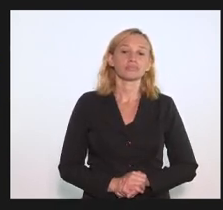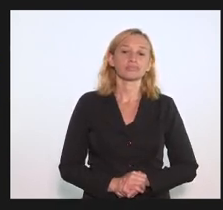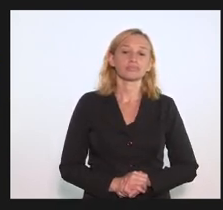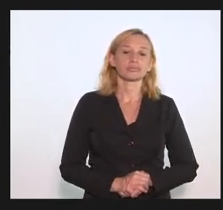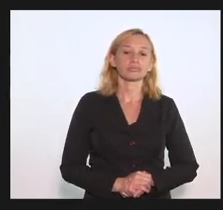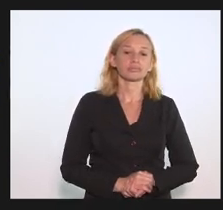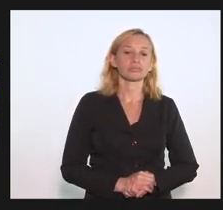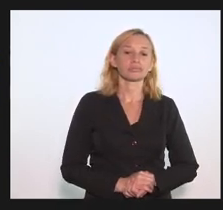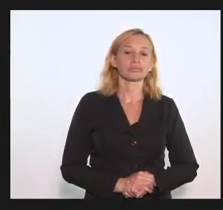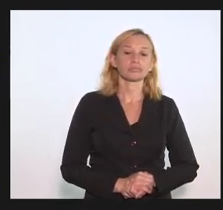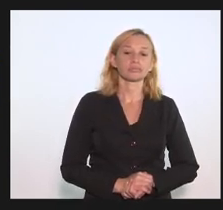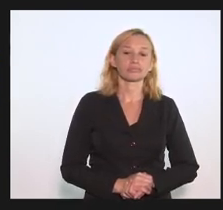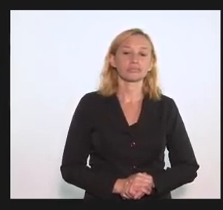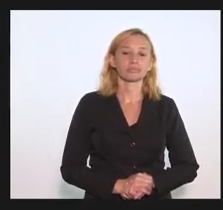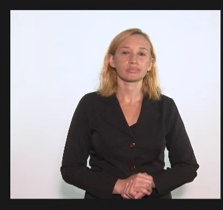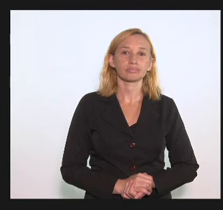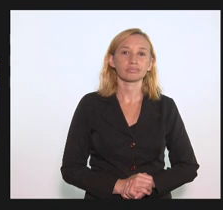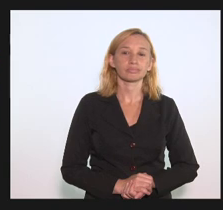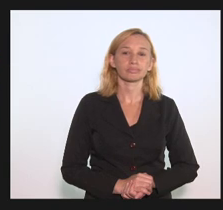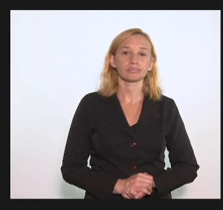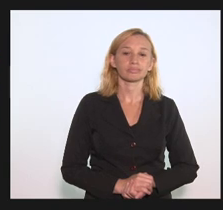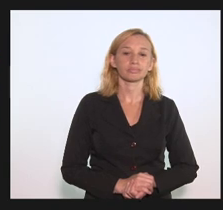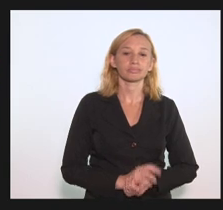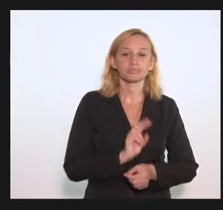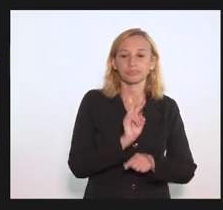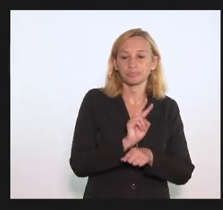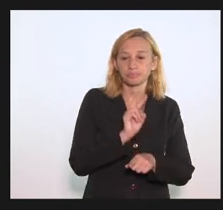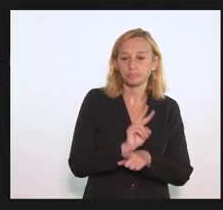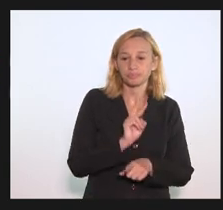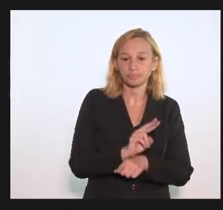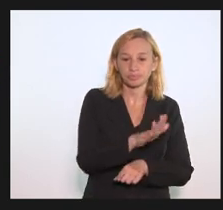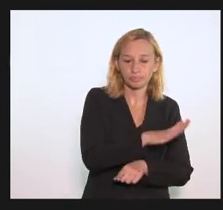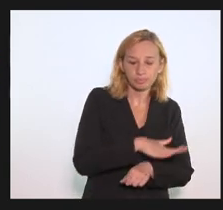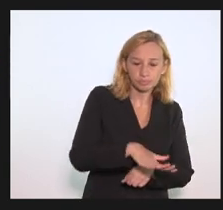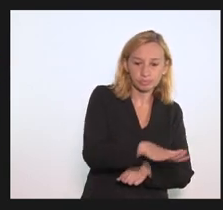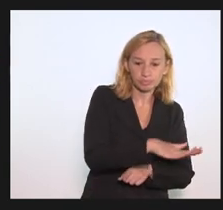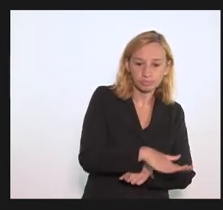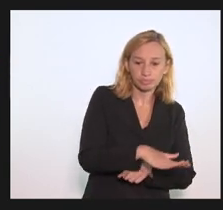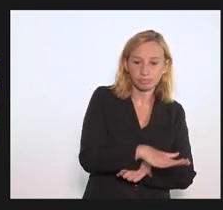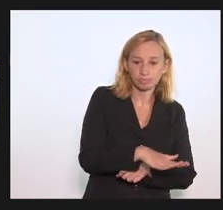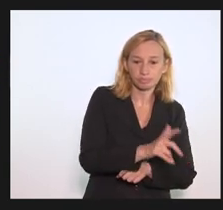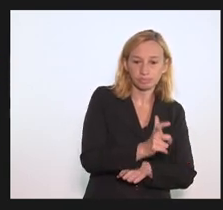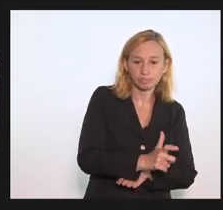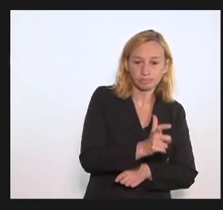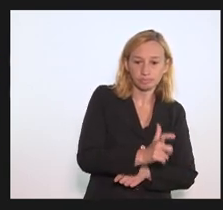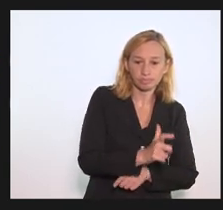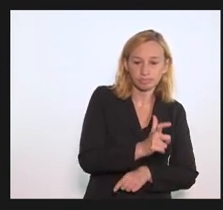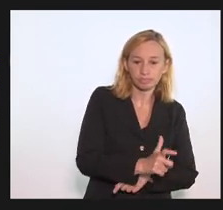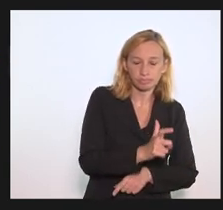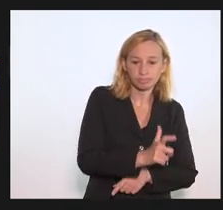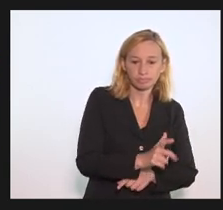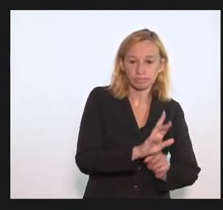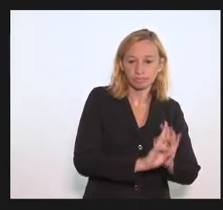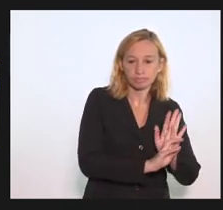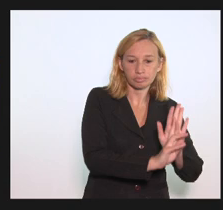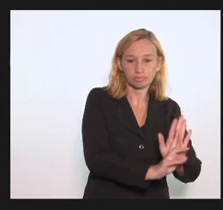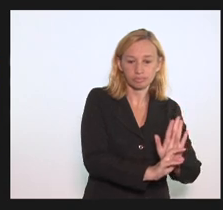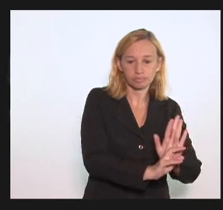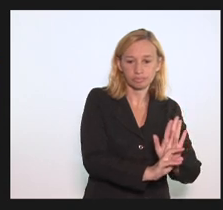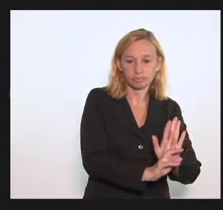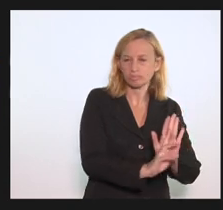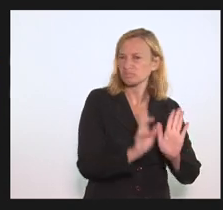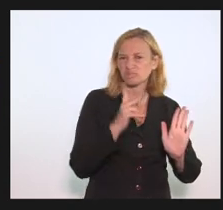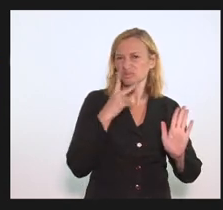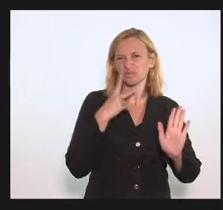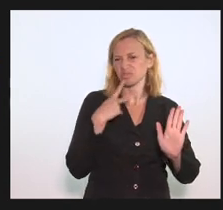não se trata de defender uma base onde os representantes, eu não estou falando isso